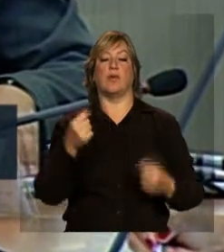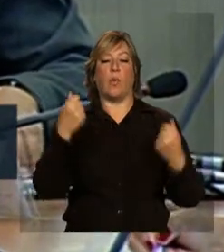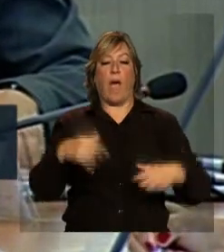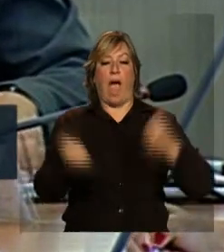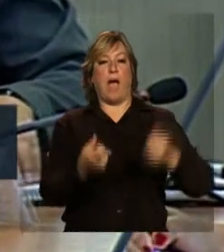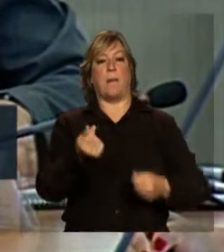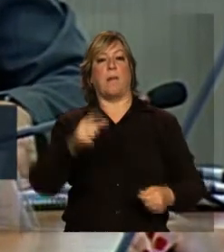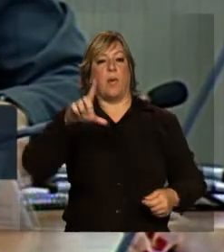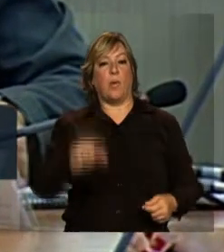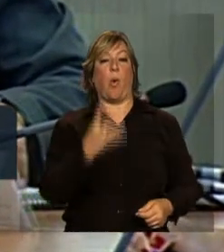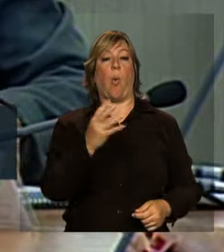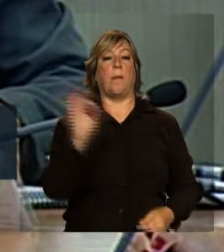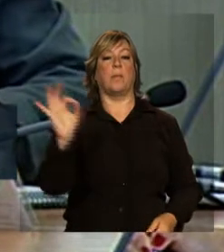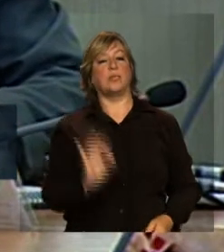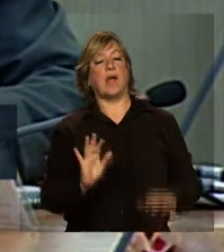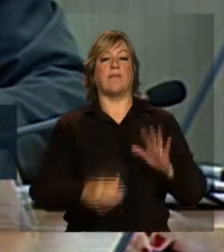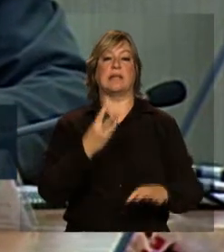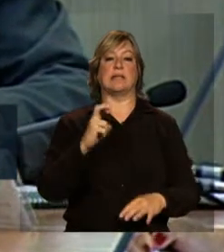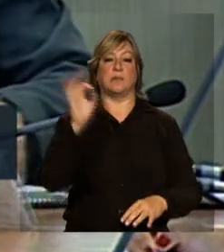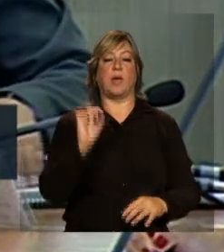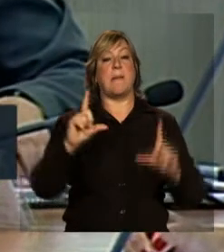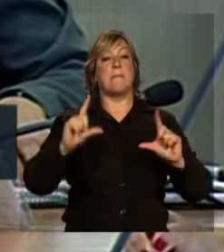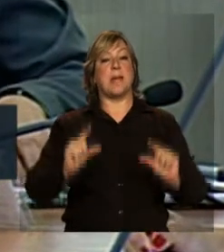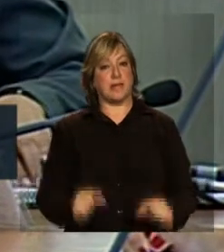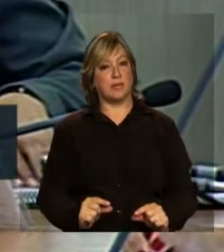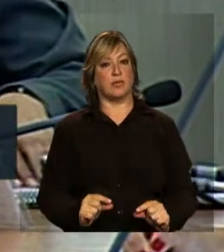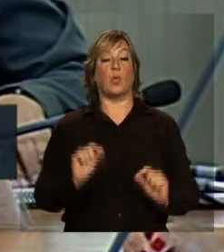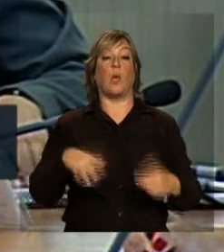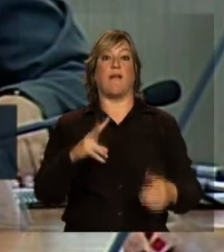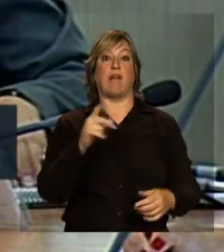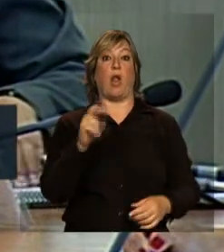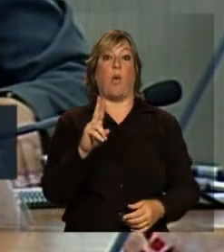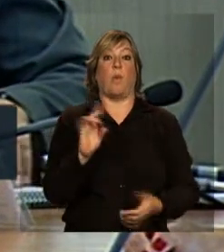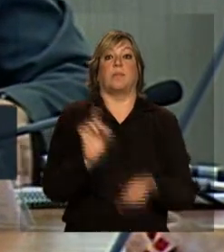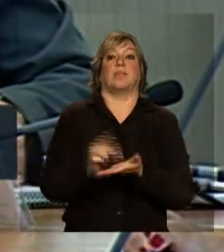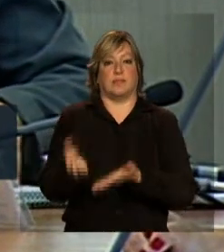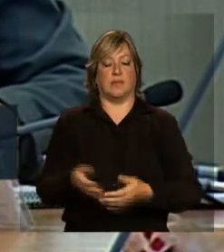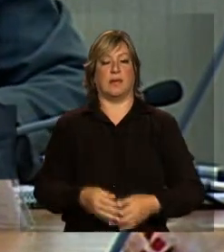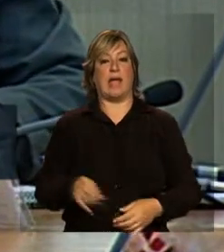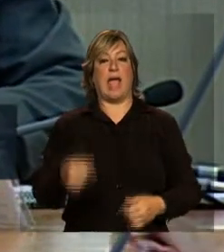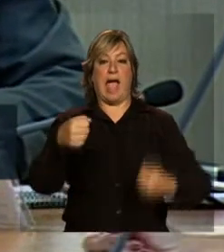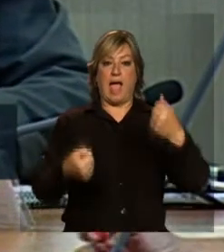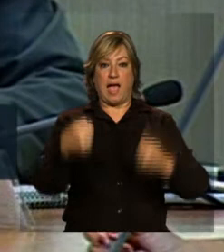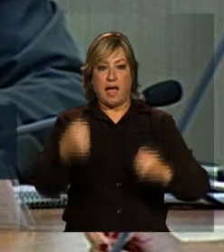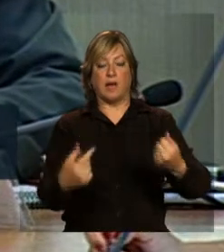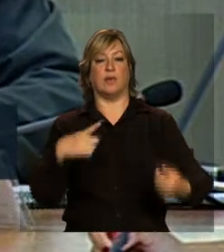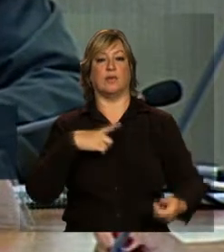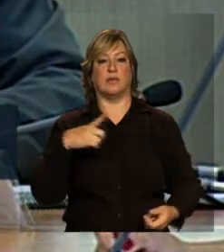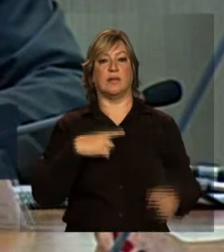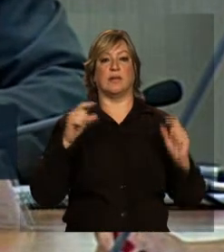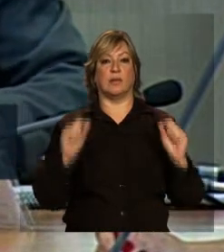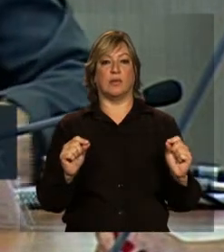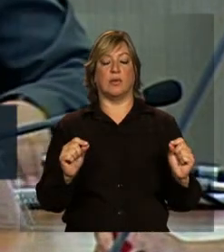custar 40%, 35% a menos do que o valor comum. É para veículo